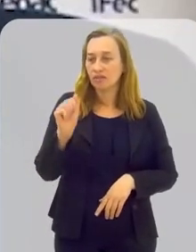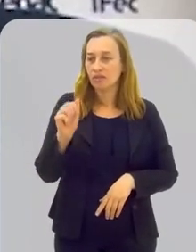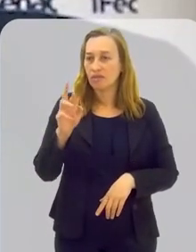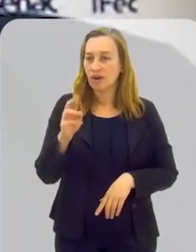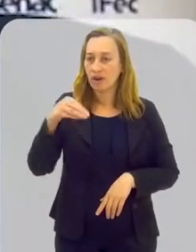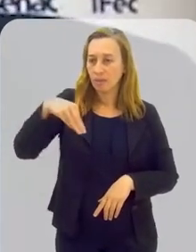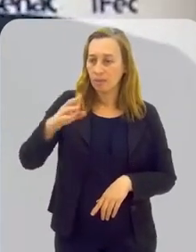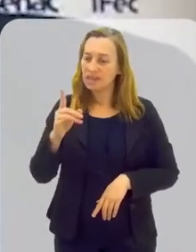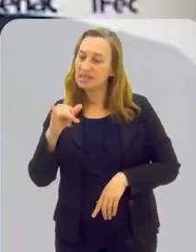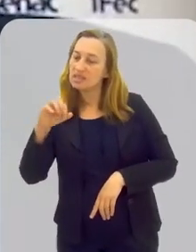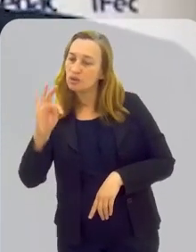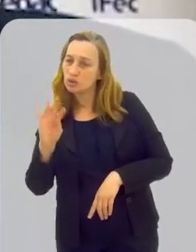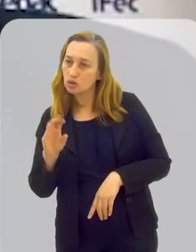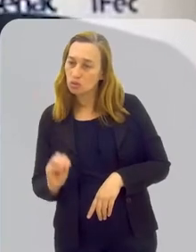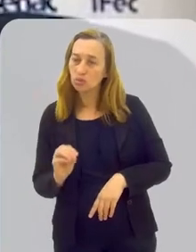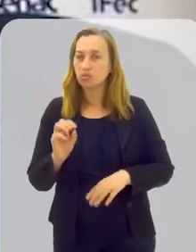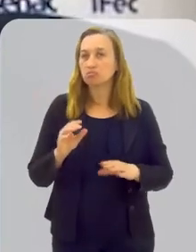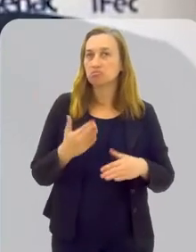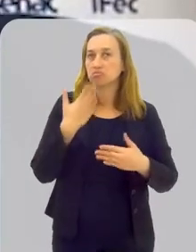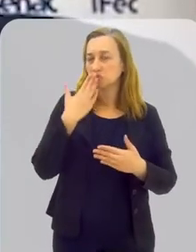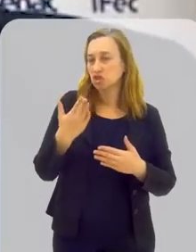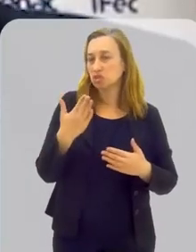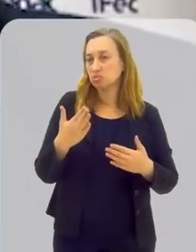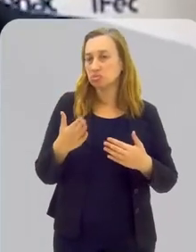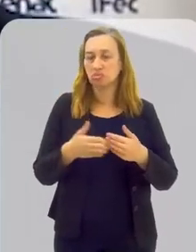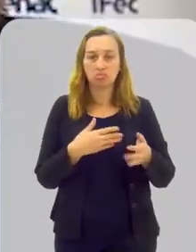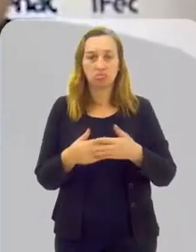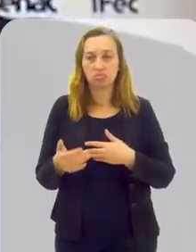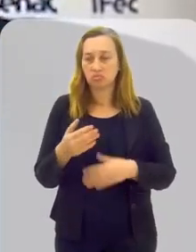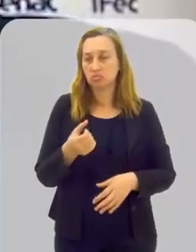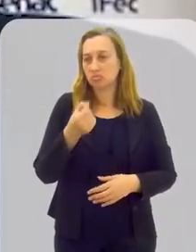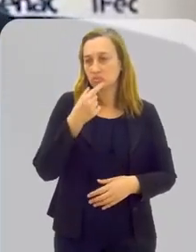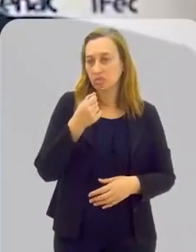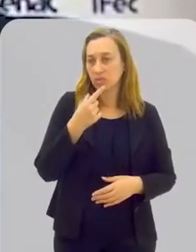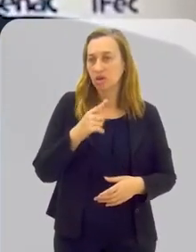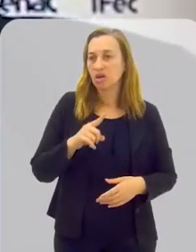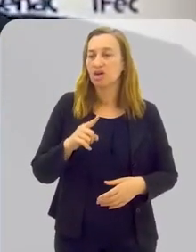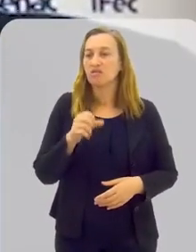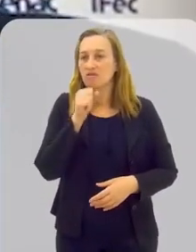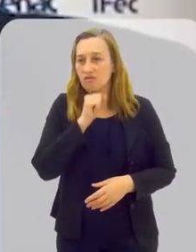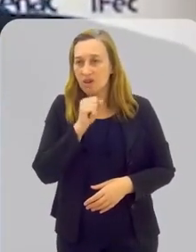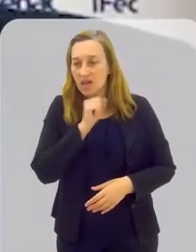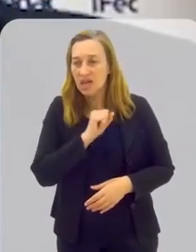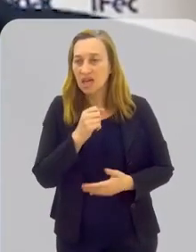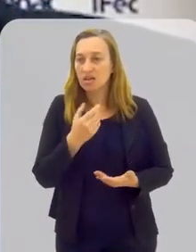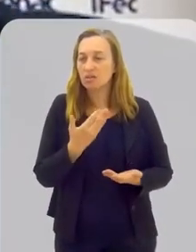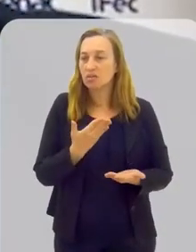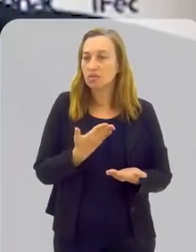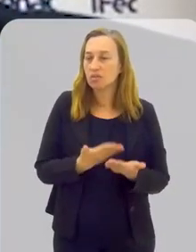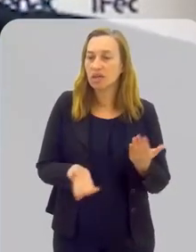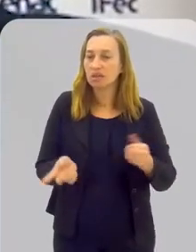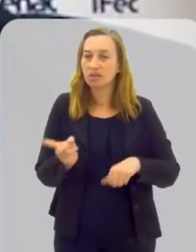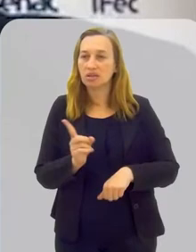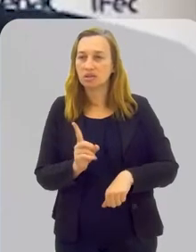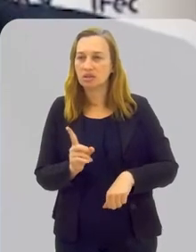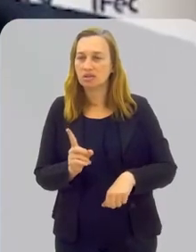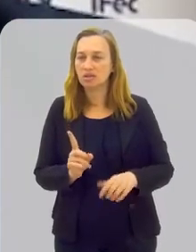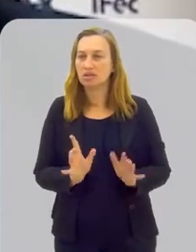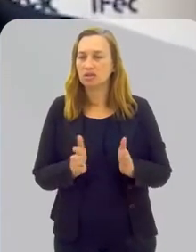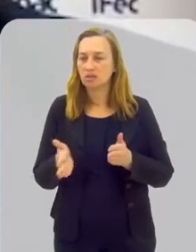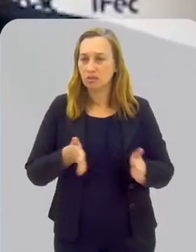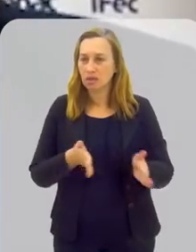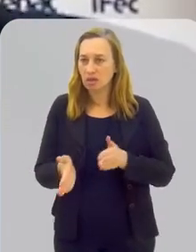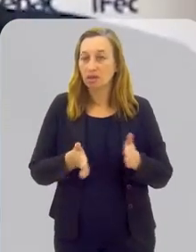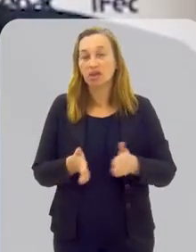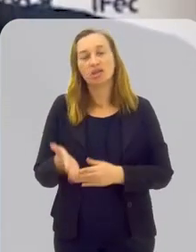material de farmacêutico todo tipo de remédio né após vencimento